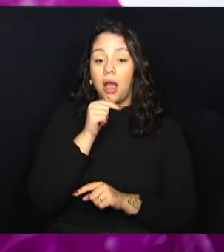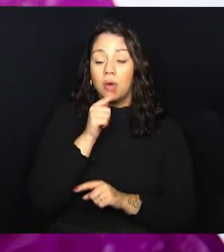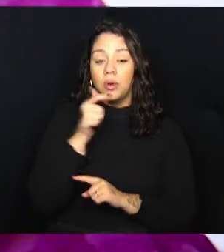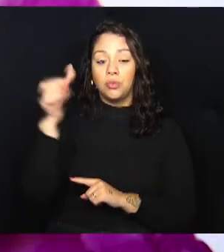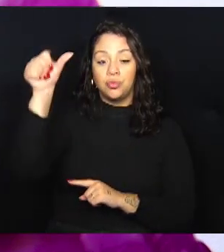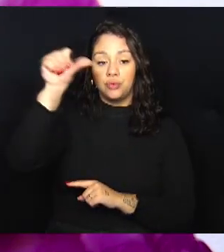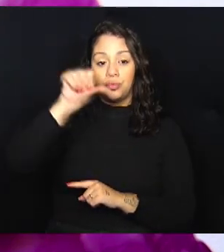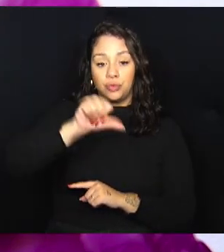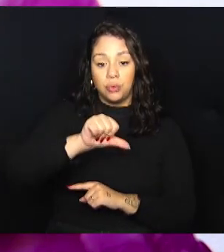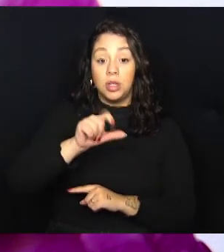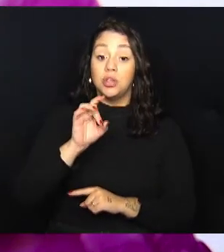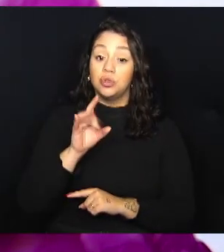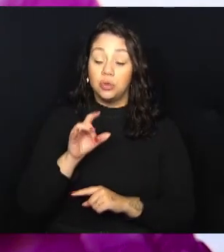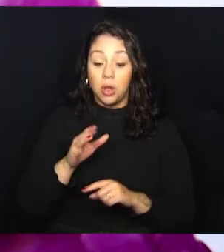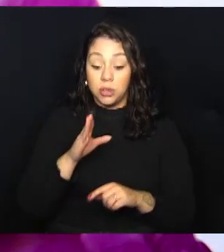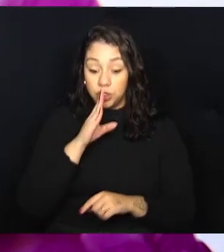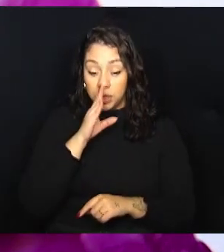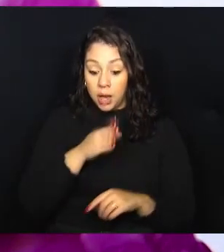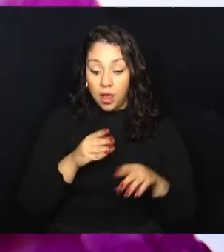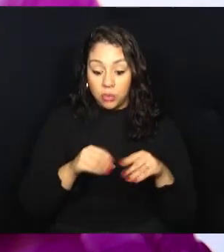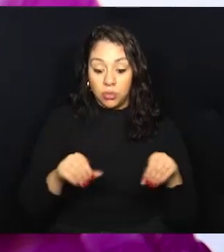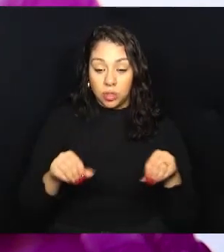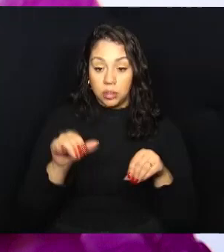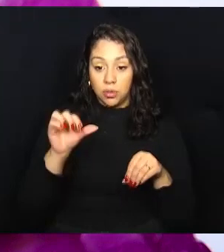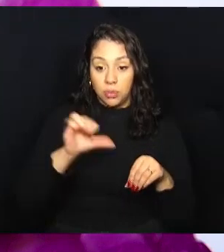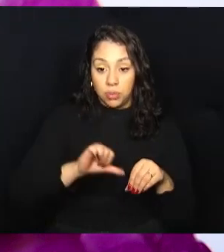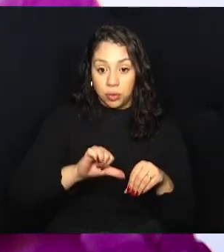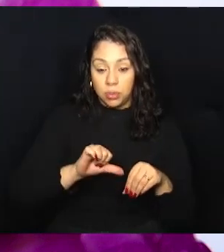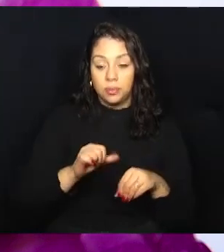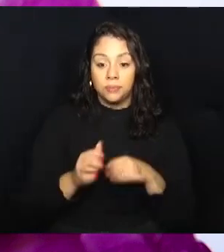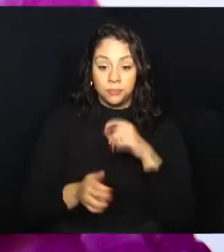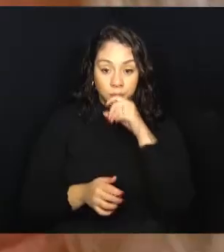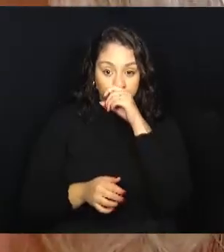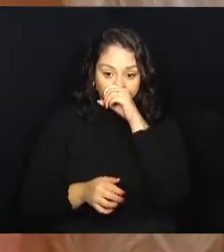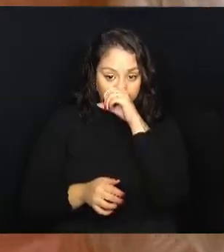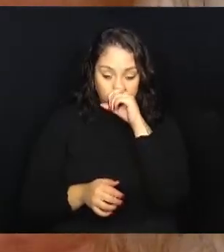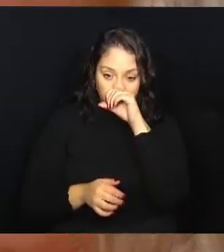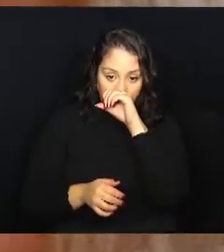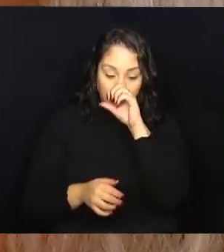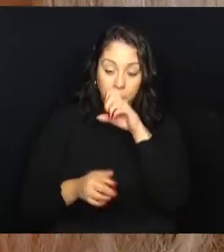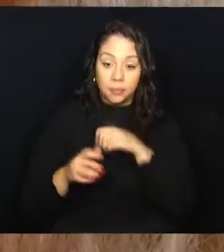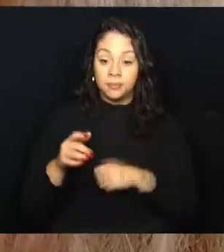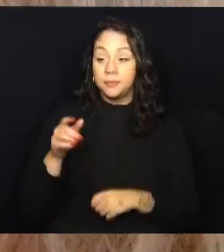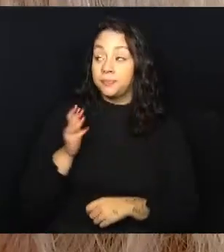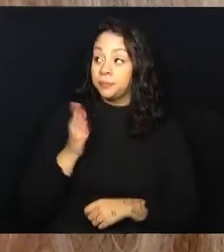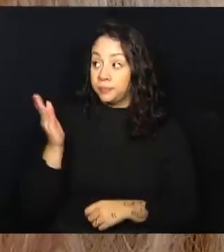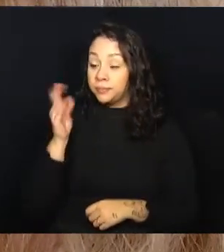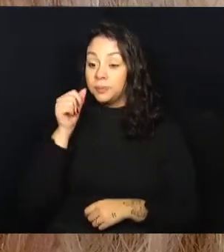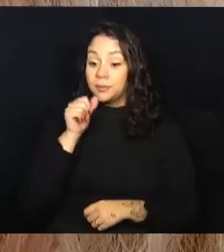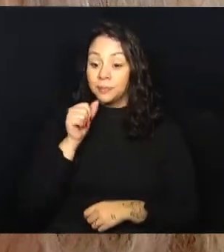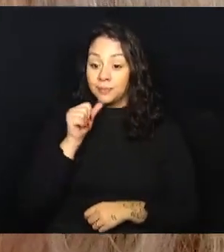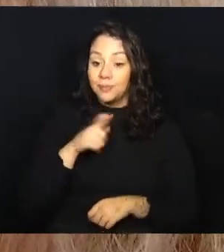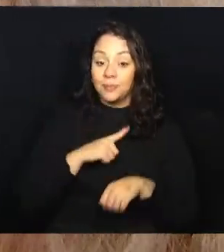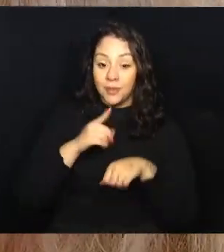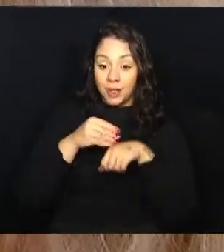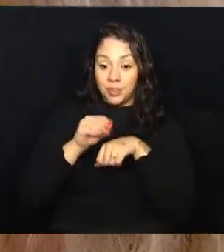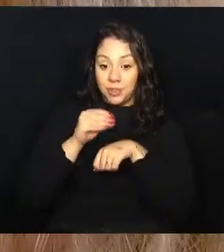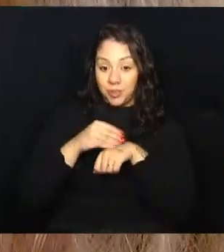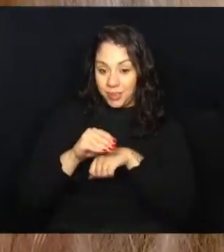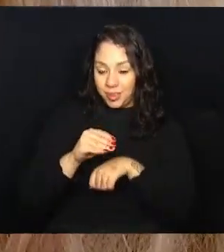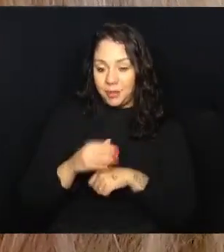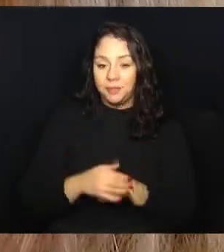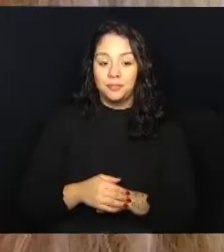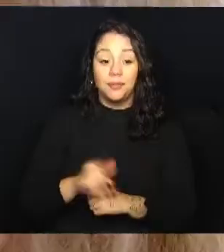possibilidade da geada e cuidar bem do solo. Patrícia Porto, permissionária do Mercado das Flores, tem